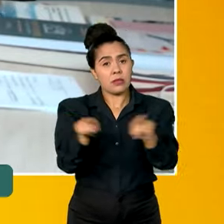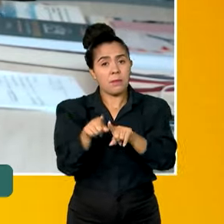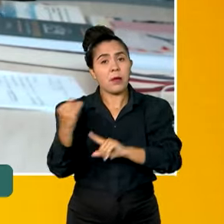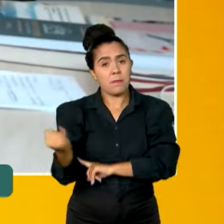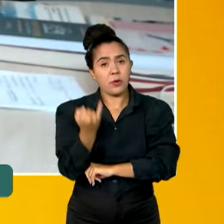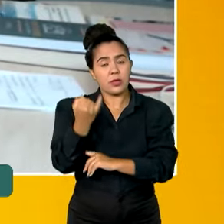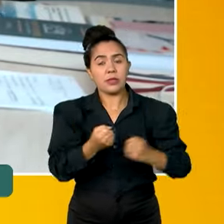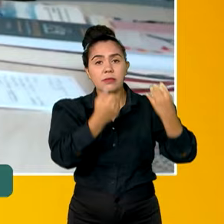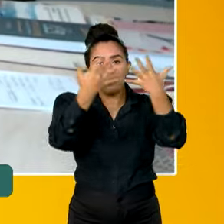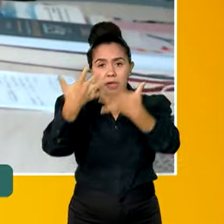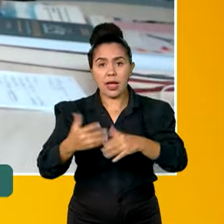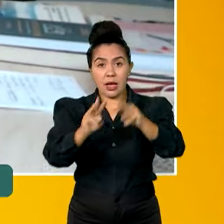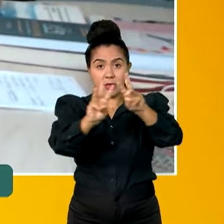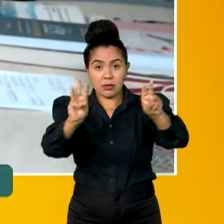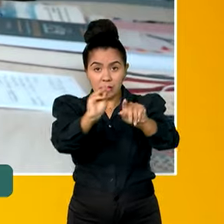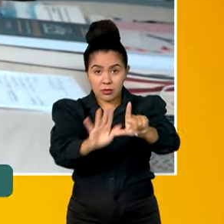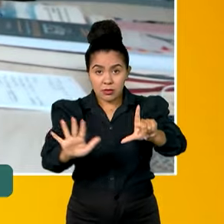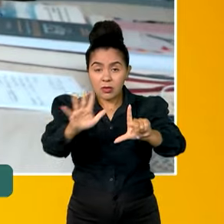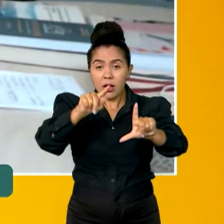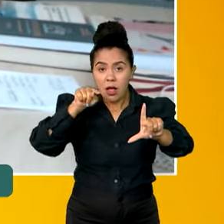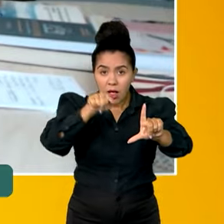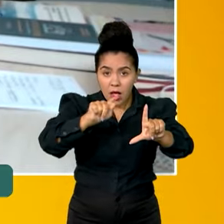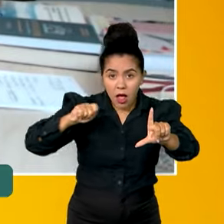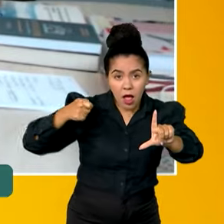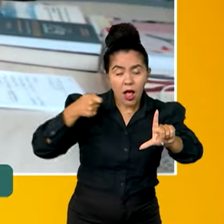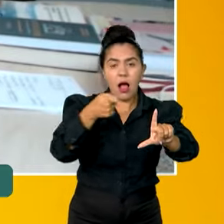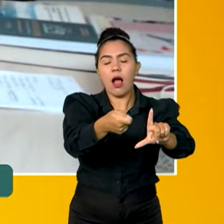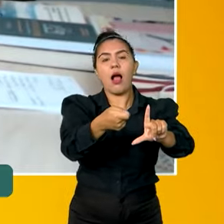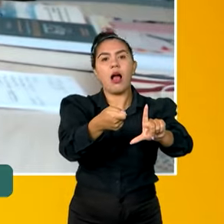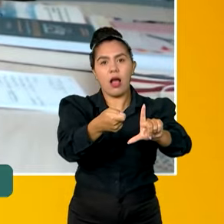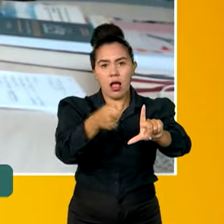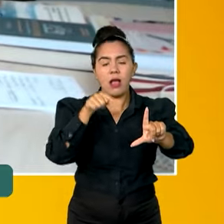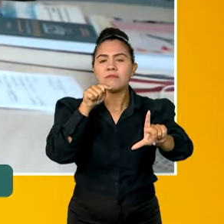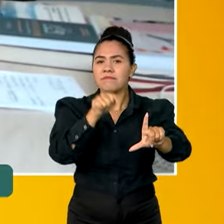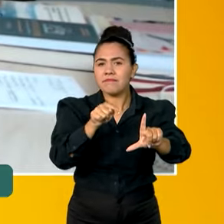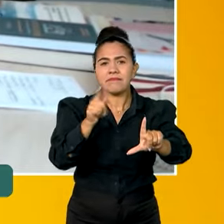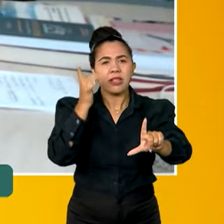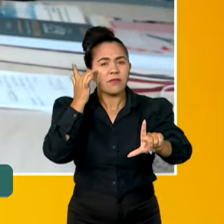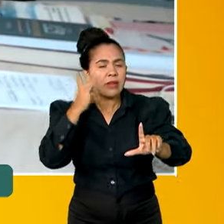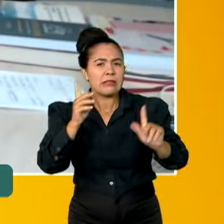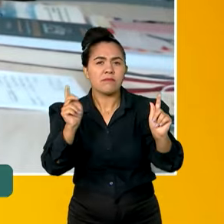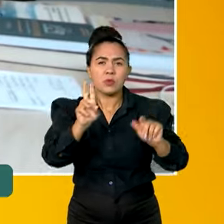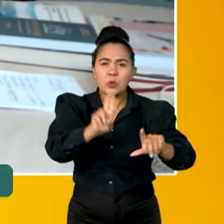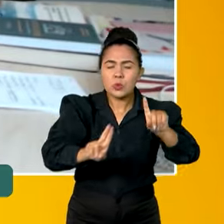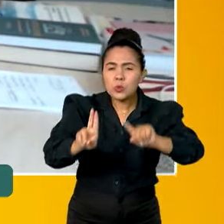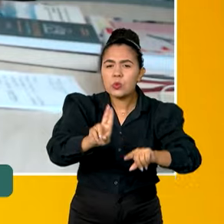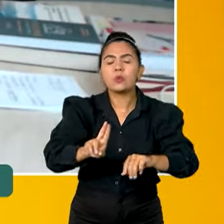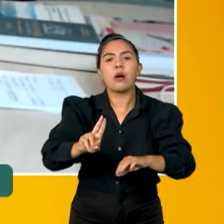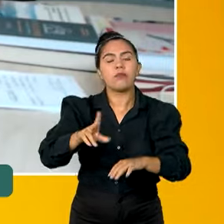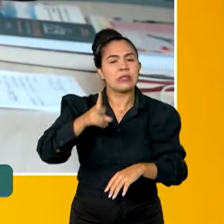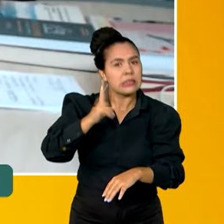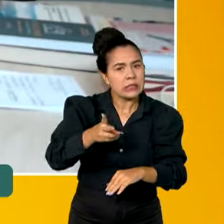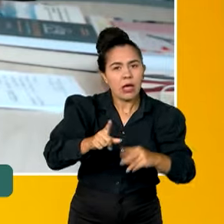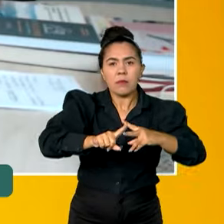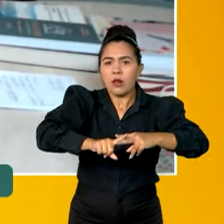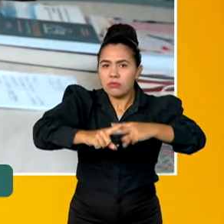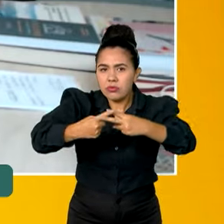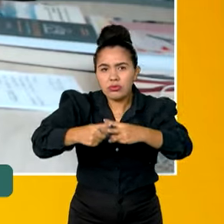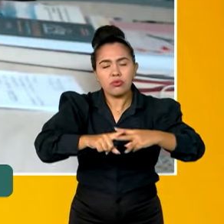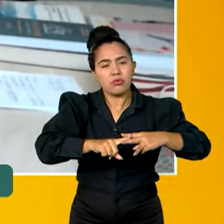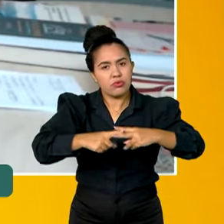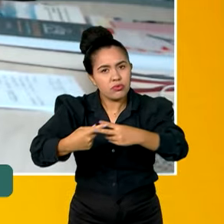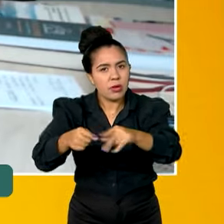que o Portal da Transparência, ele é uma ferramenta viva, uma ferramenta dinâmica, e ela está em constante atualização